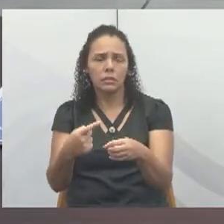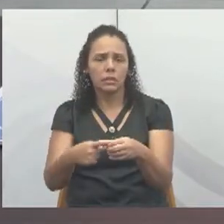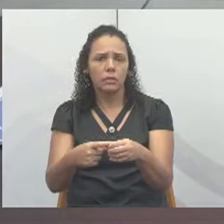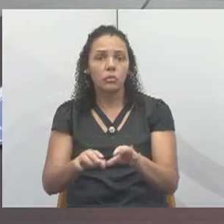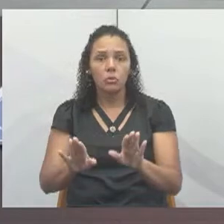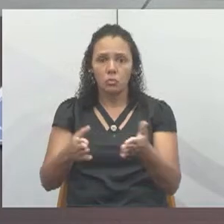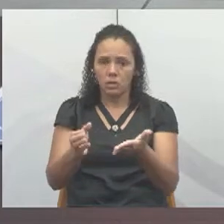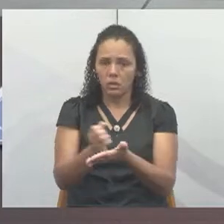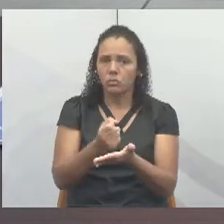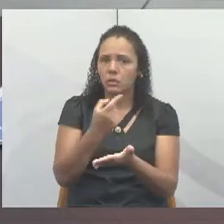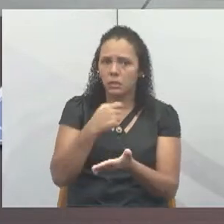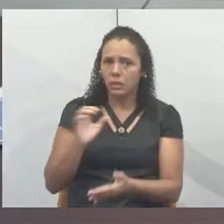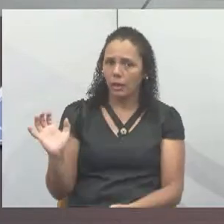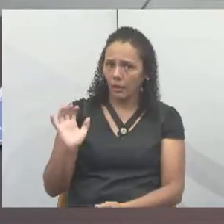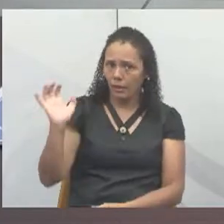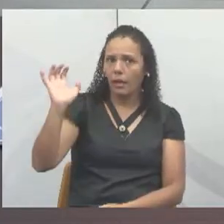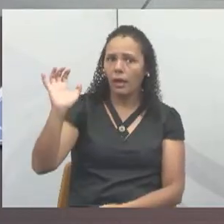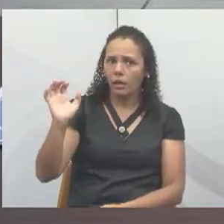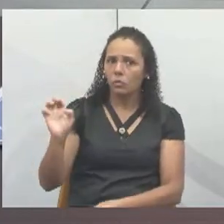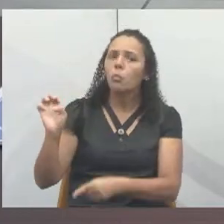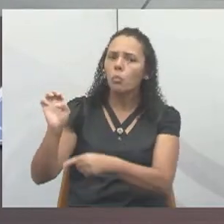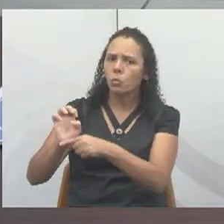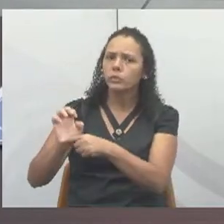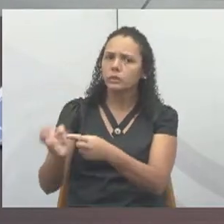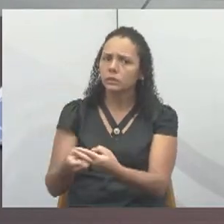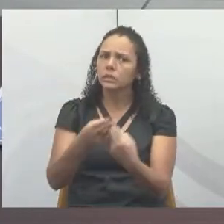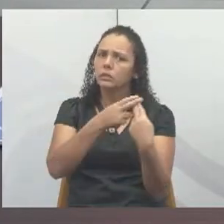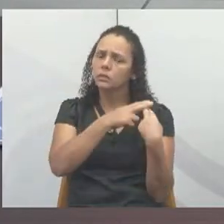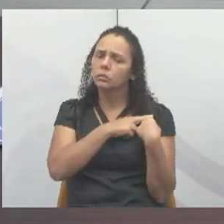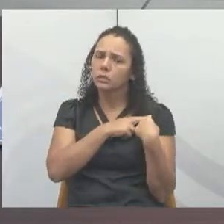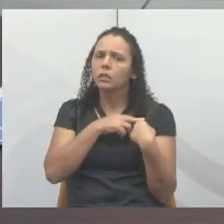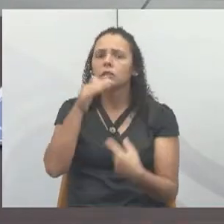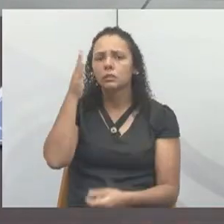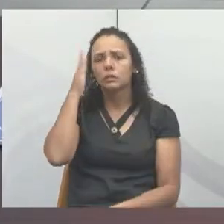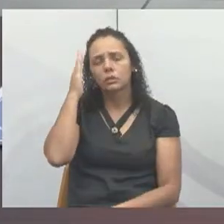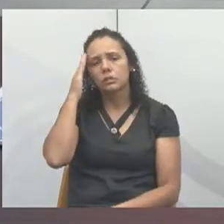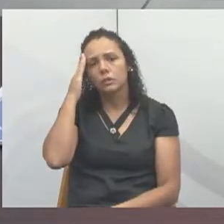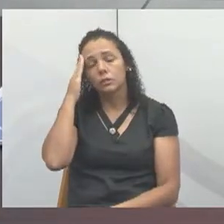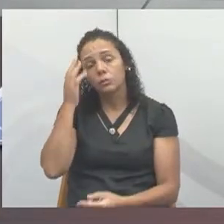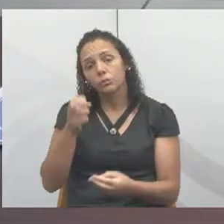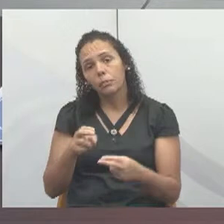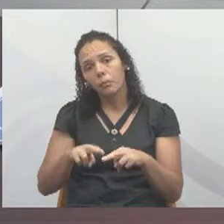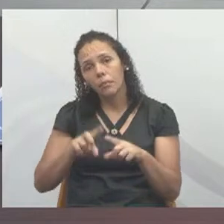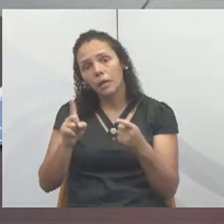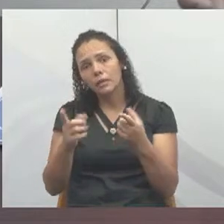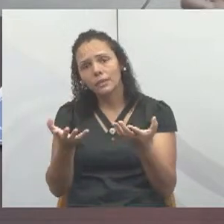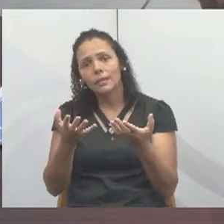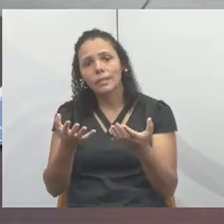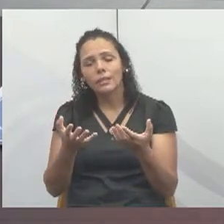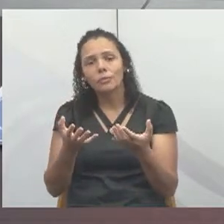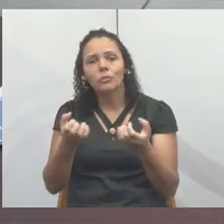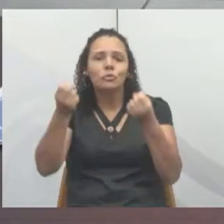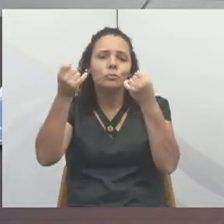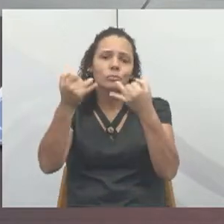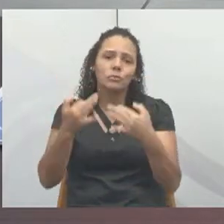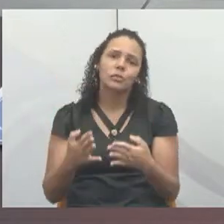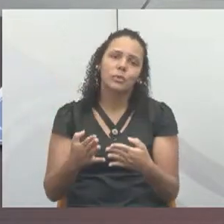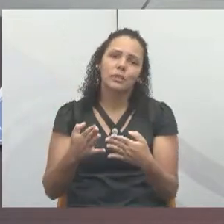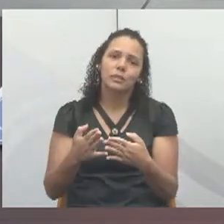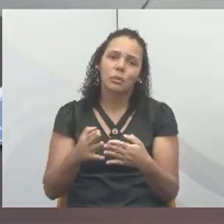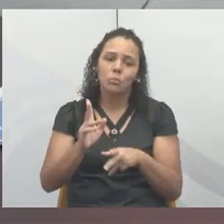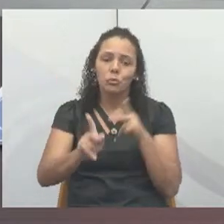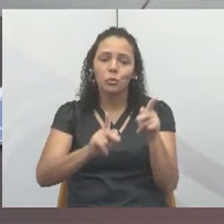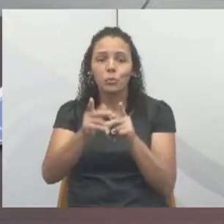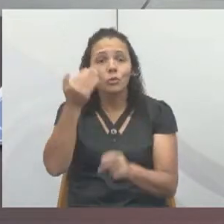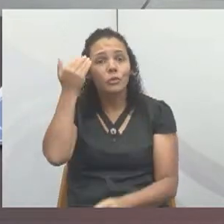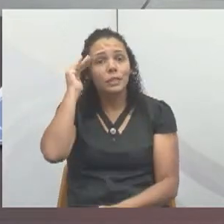custo, sabemos que é do Estado e tem que estar cobrando e continuar cobrando. E a gente quer uma explicação para que o município fique ciente do que está acontecendo